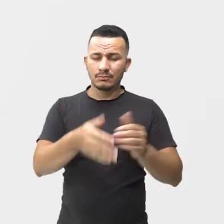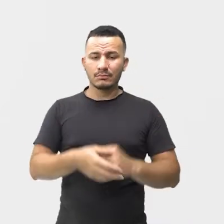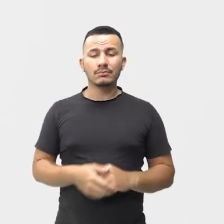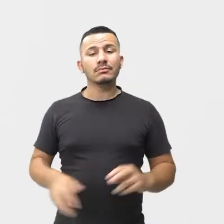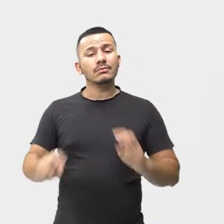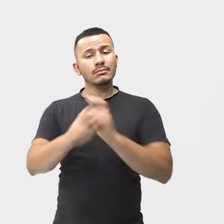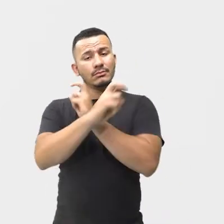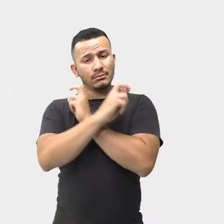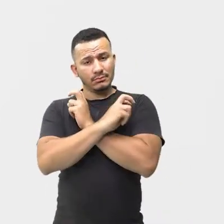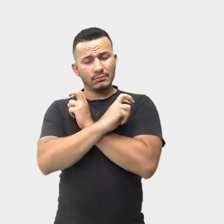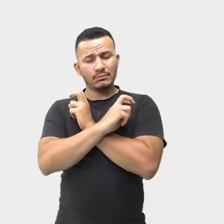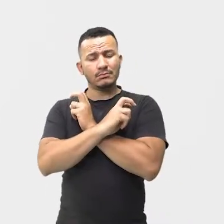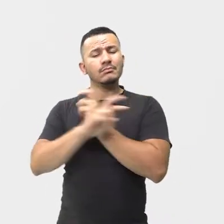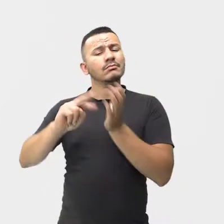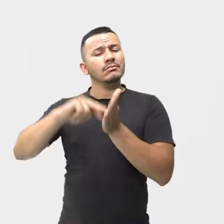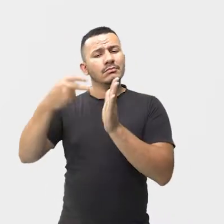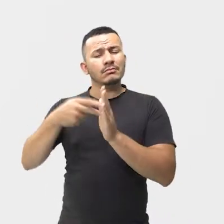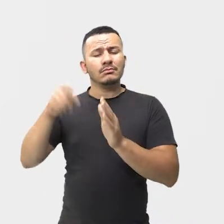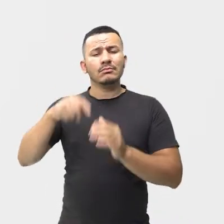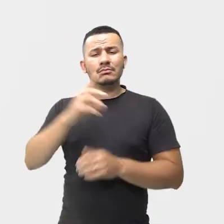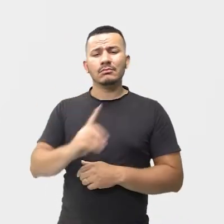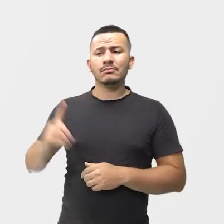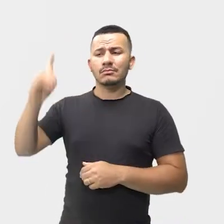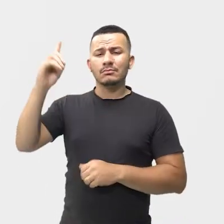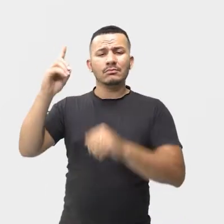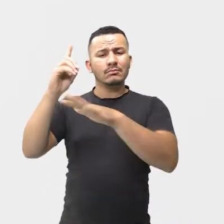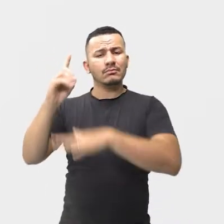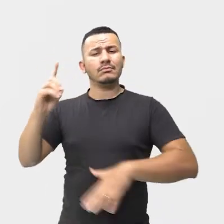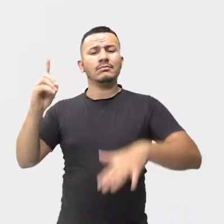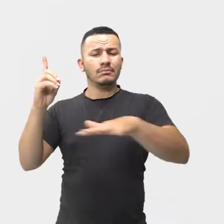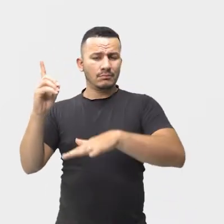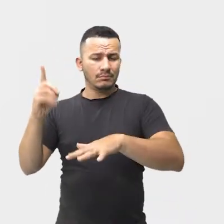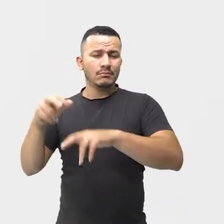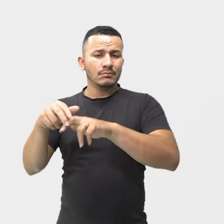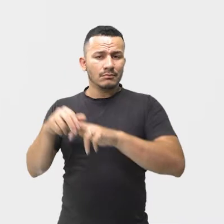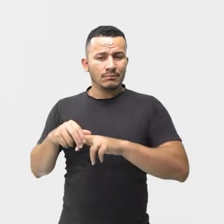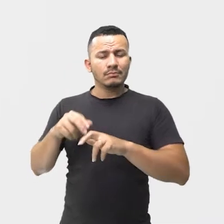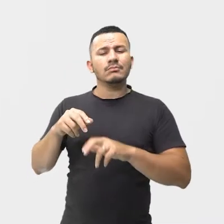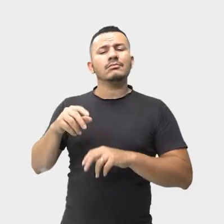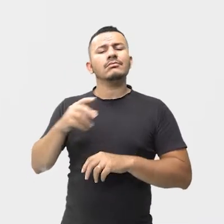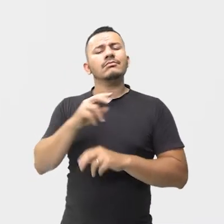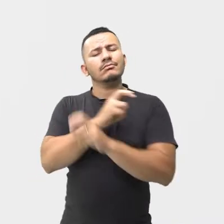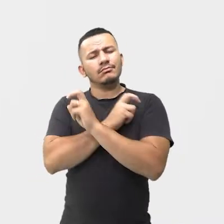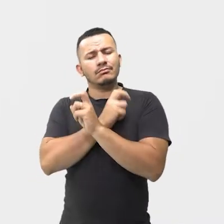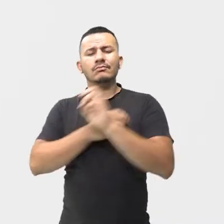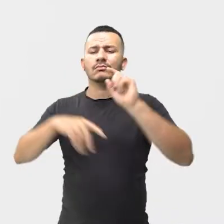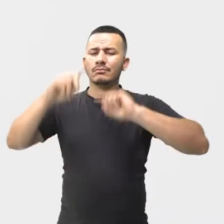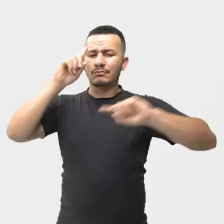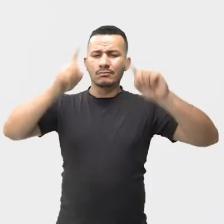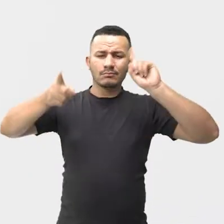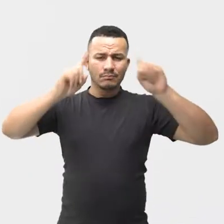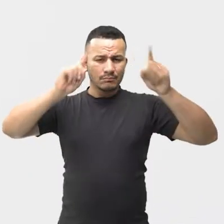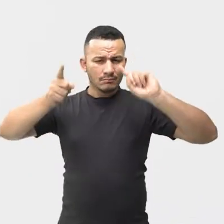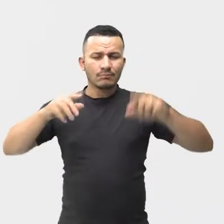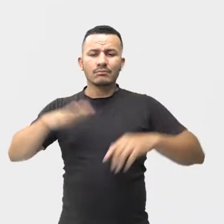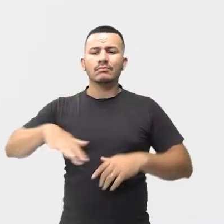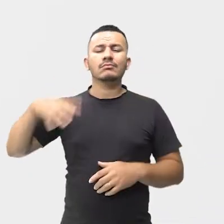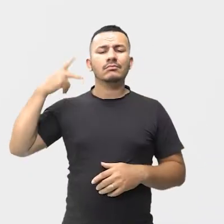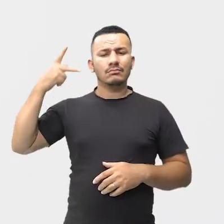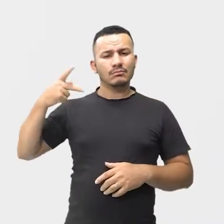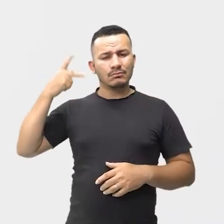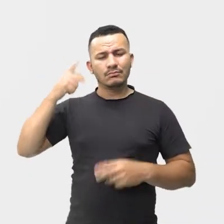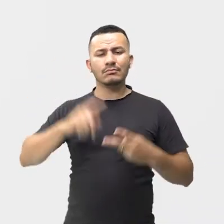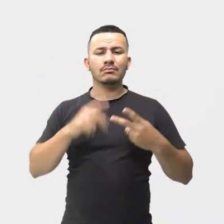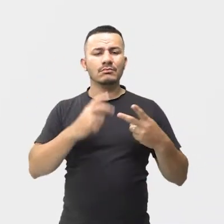O faraó era considerado como um deus vivo, então ele mandava ali em tudo, na política,